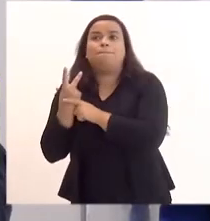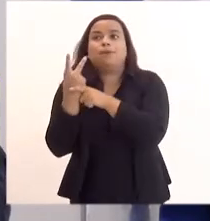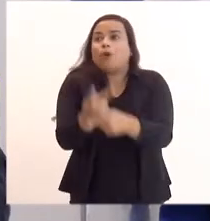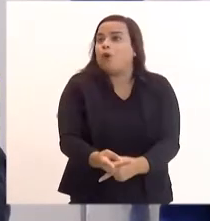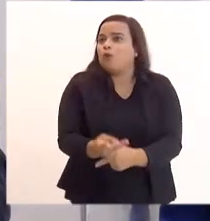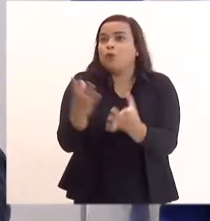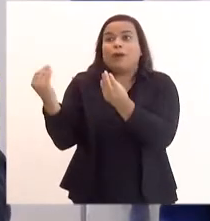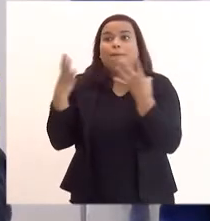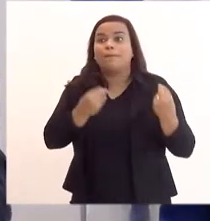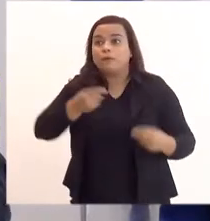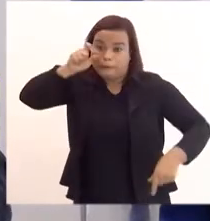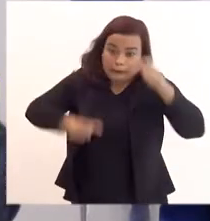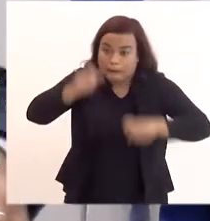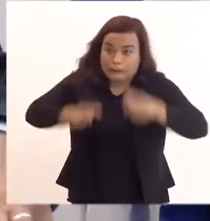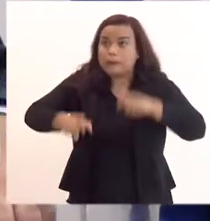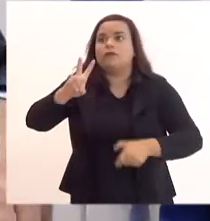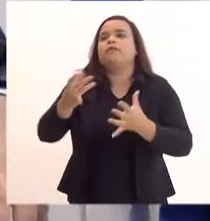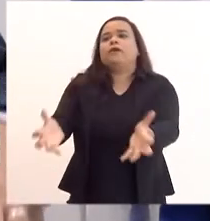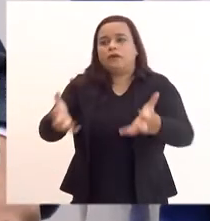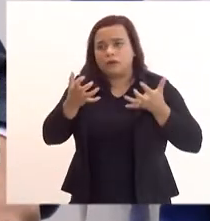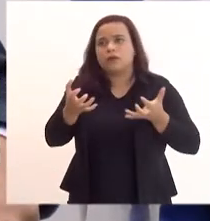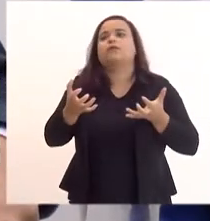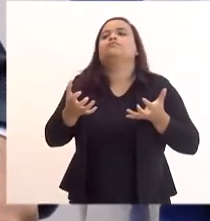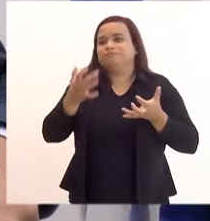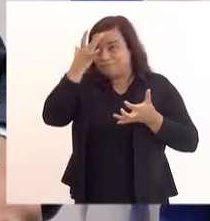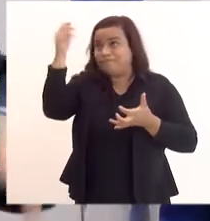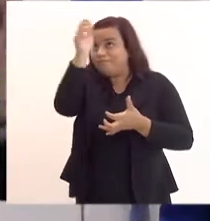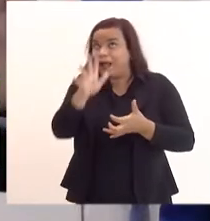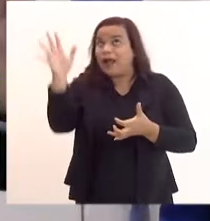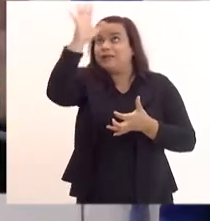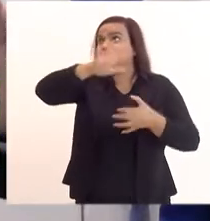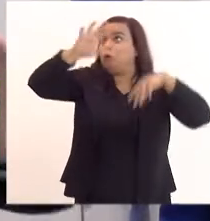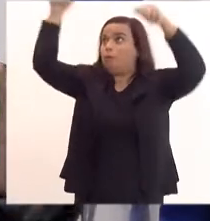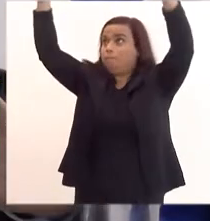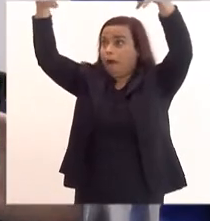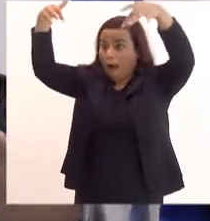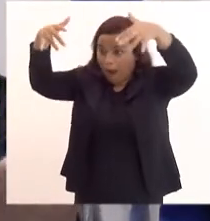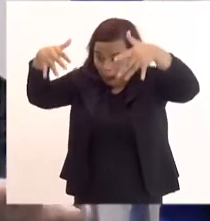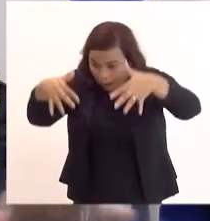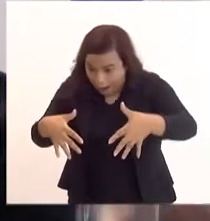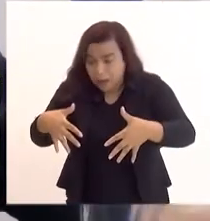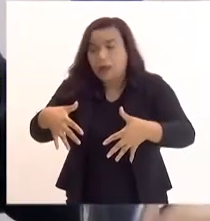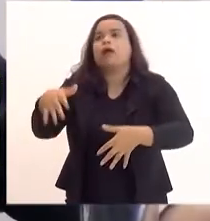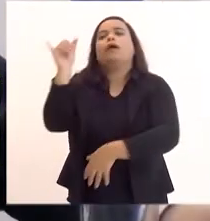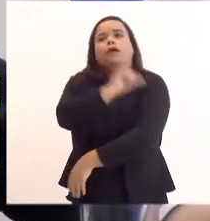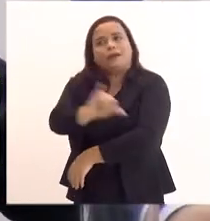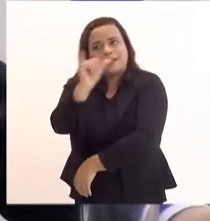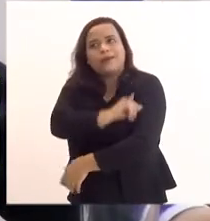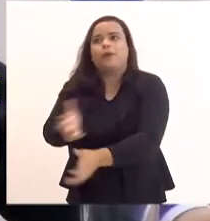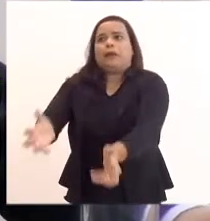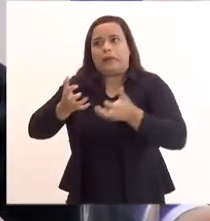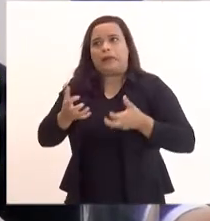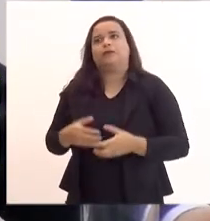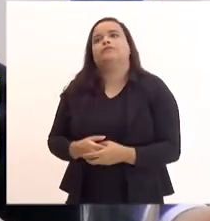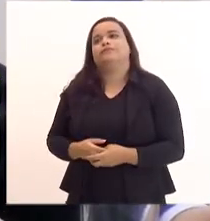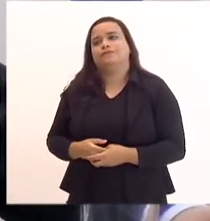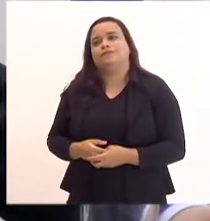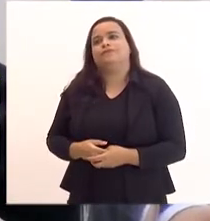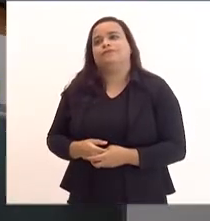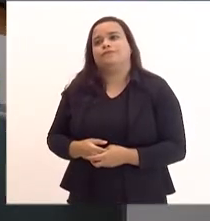uma parte. É gente do Brasil inteiro procurando Márcio, o Rio de Janeiro. Um brevíssimo parte. A autorização do SUS não foi